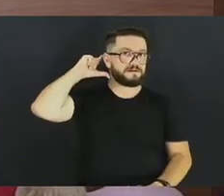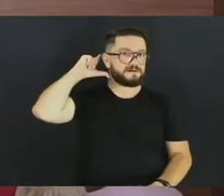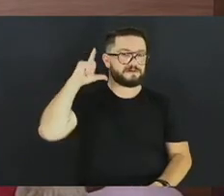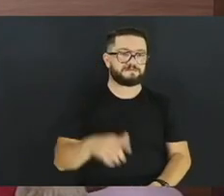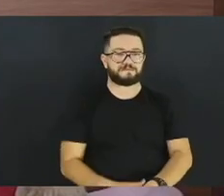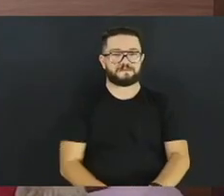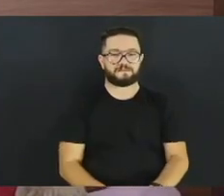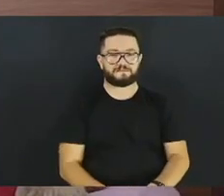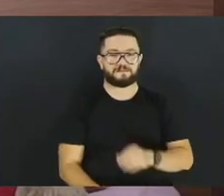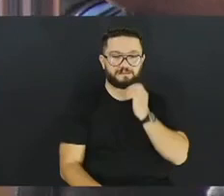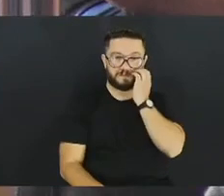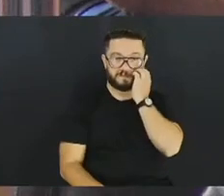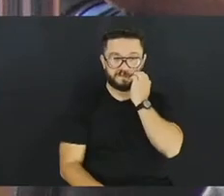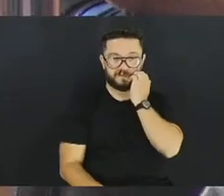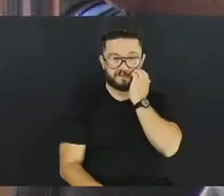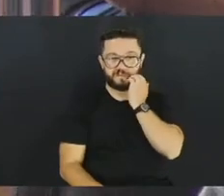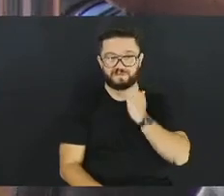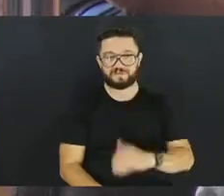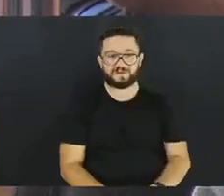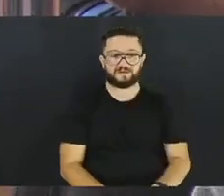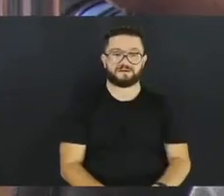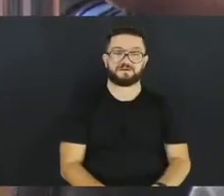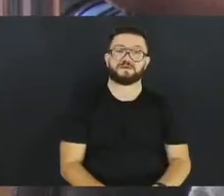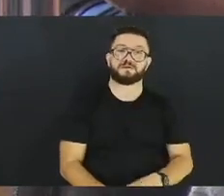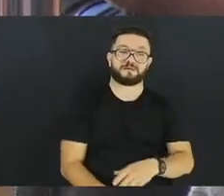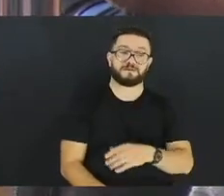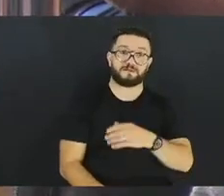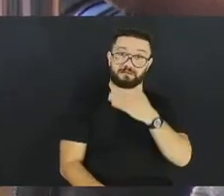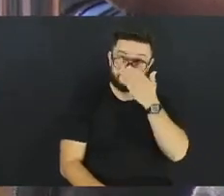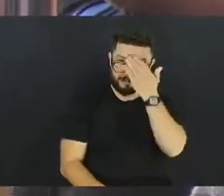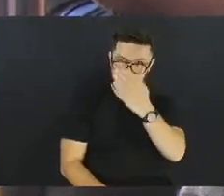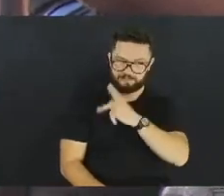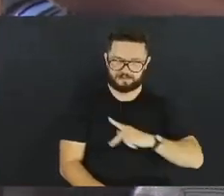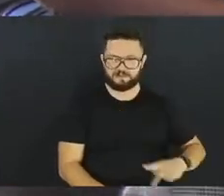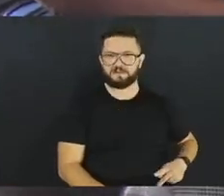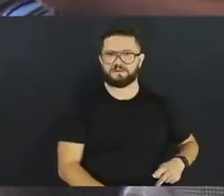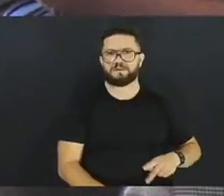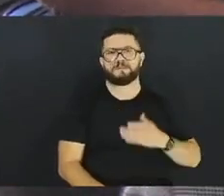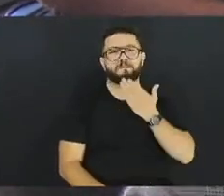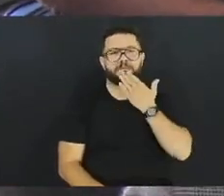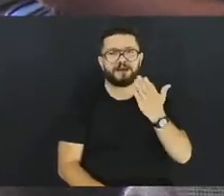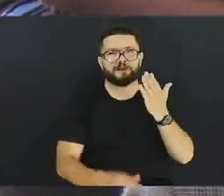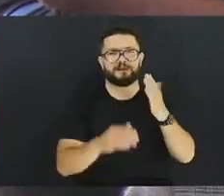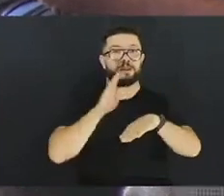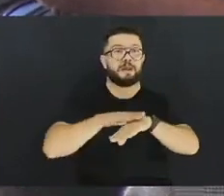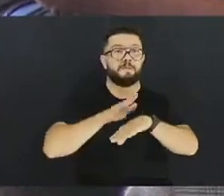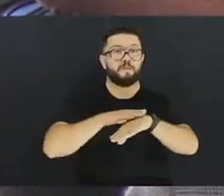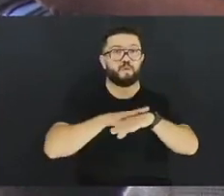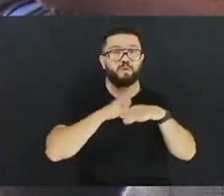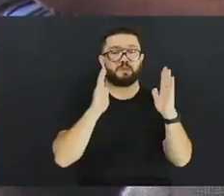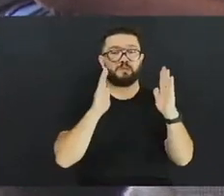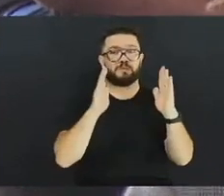palavra. Obrigado, presidente. Eu solicito a prorrogação da Tribuna Livre por mais 10